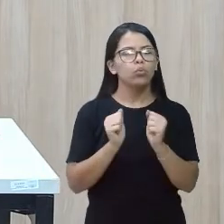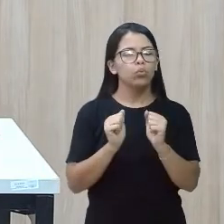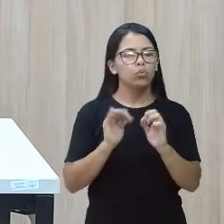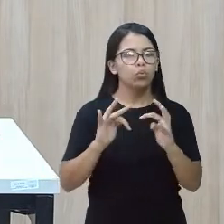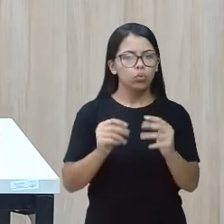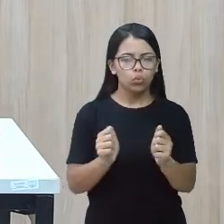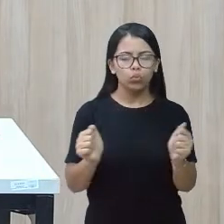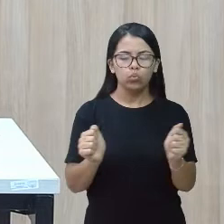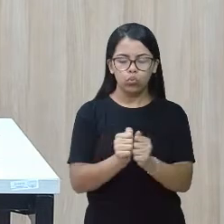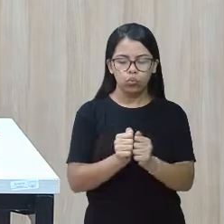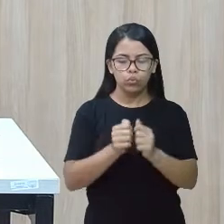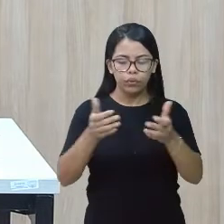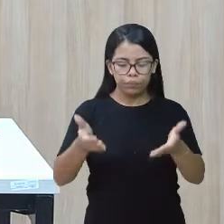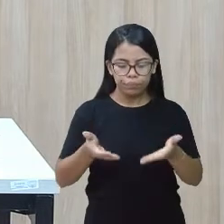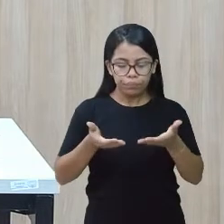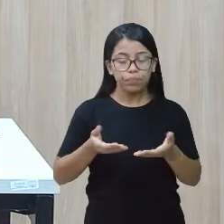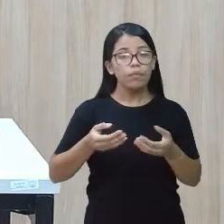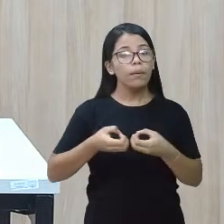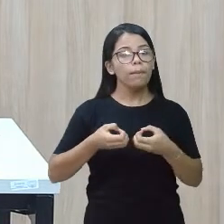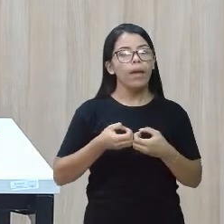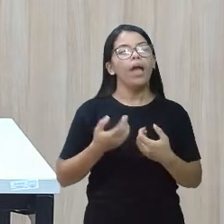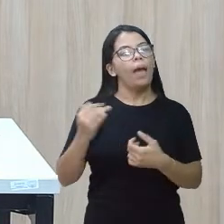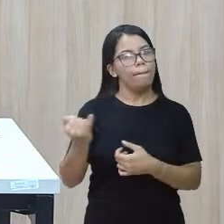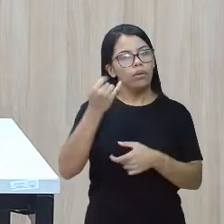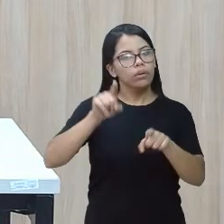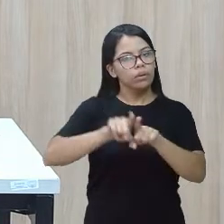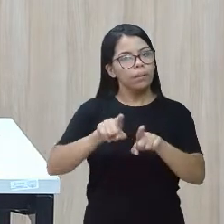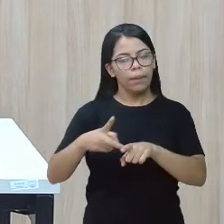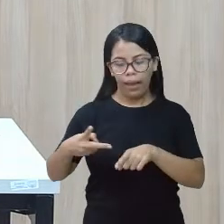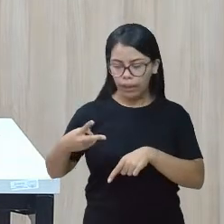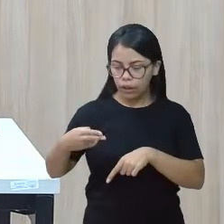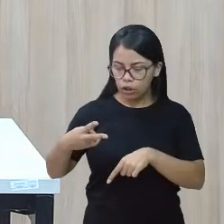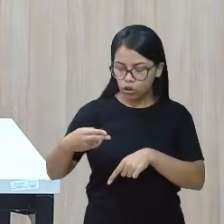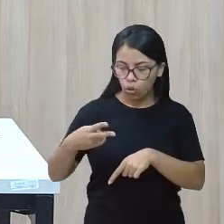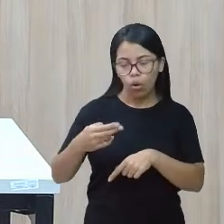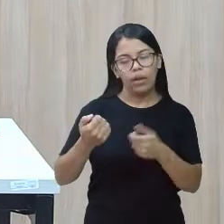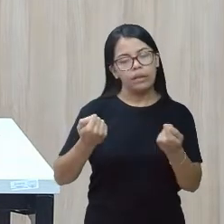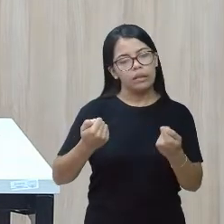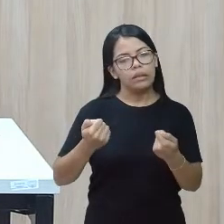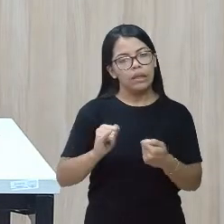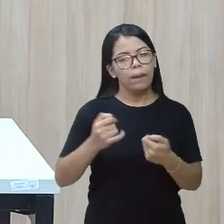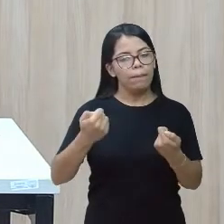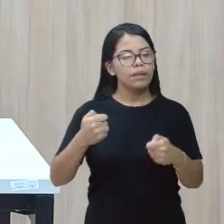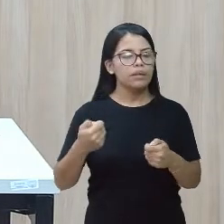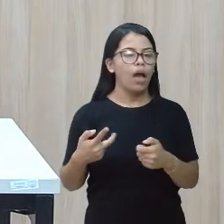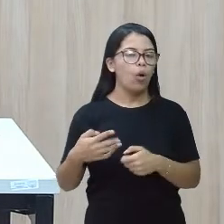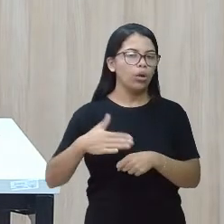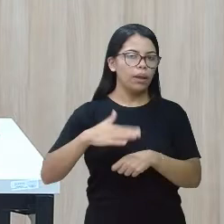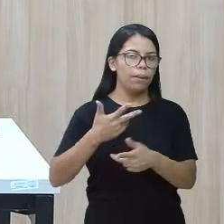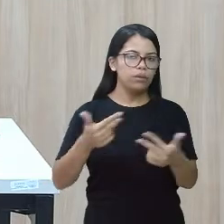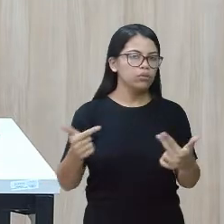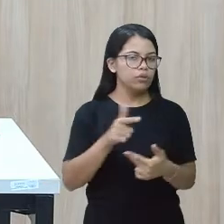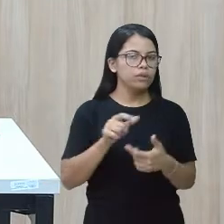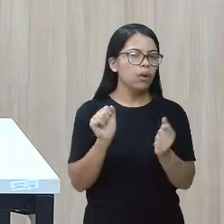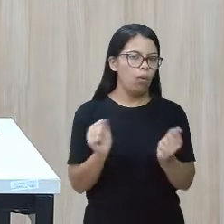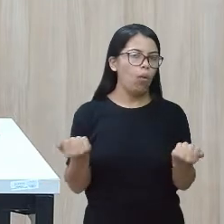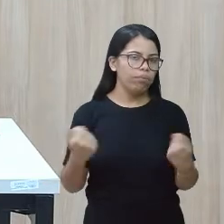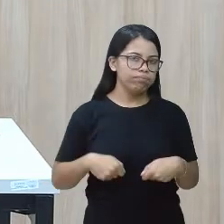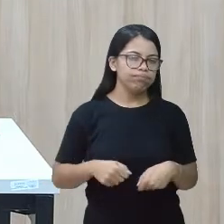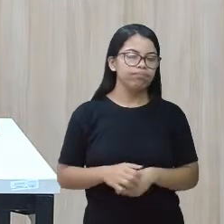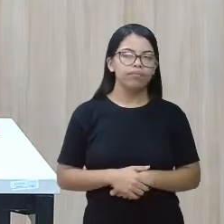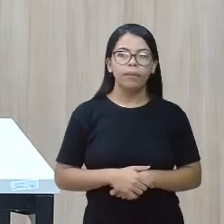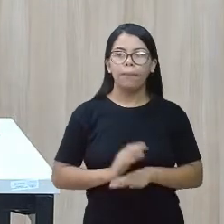né? É importante estar também com uma tesoura, porque se precisar de cortar mais alguma coisa, vocês irão cortar, ok? Então, vamos